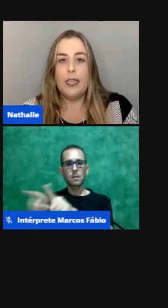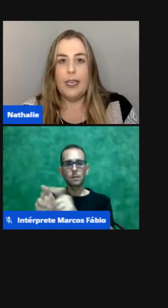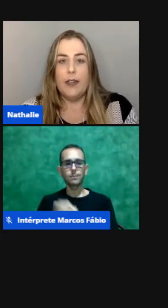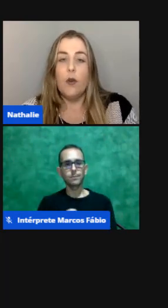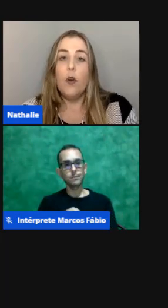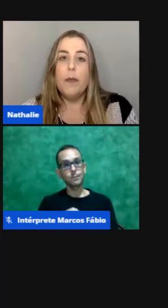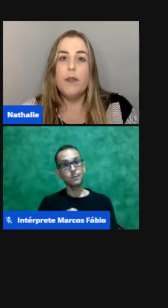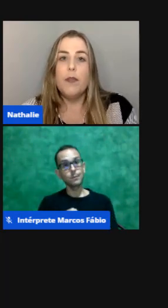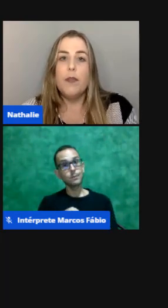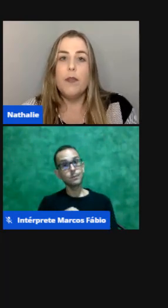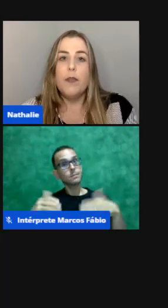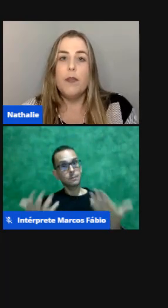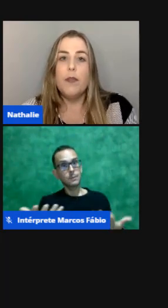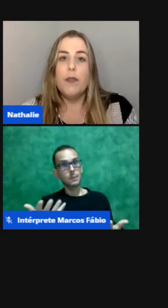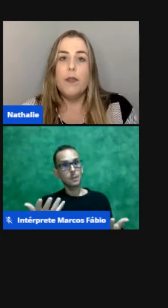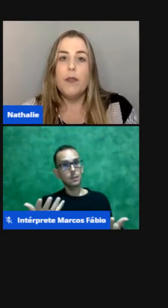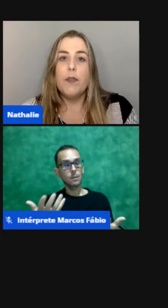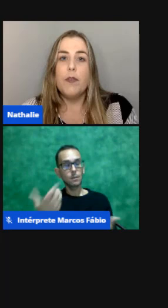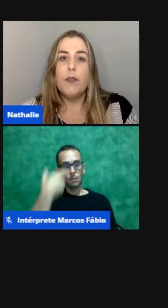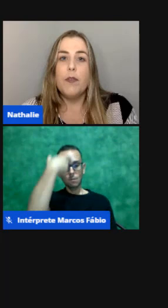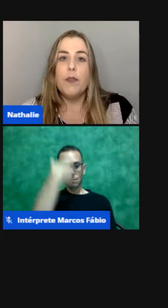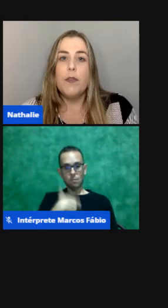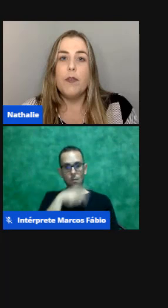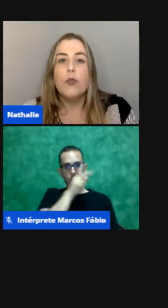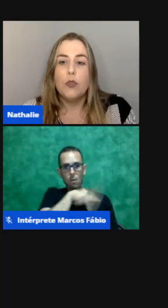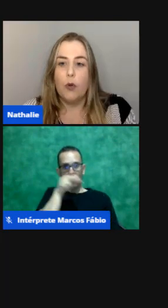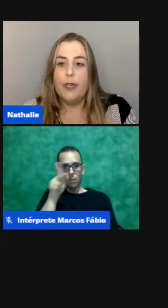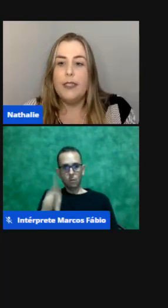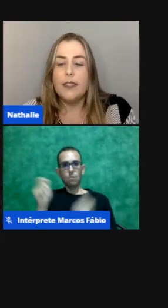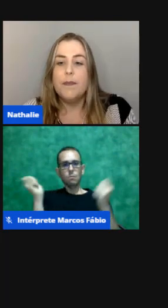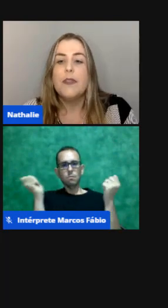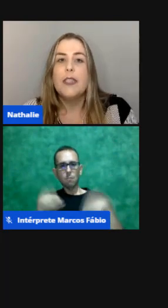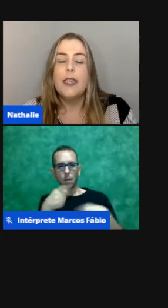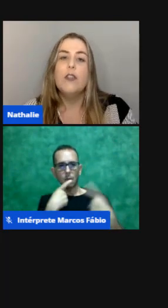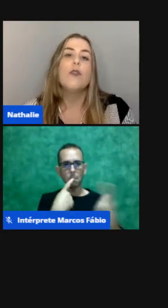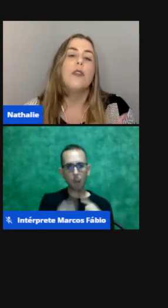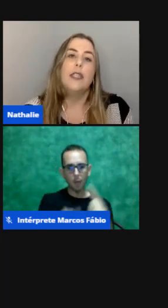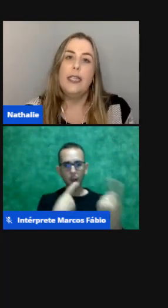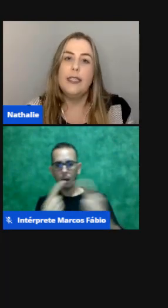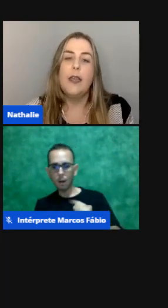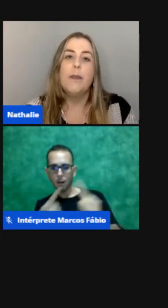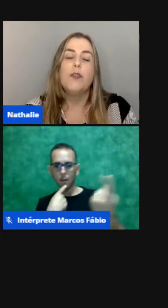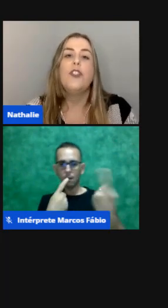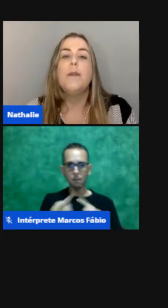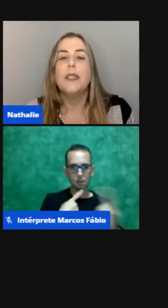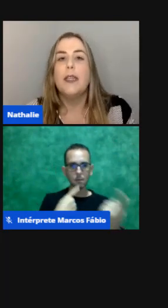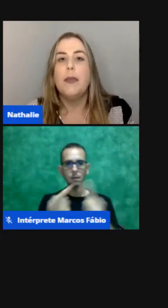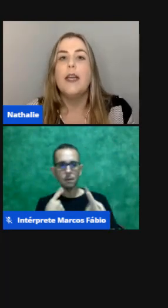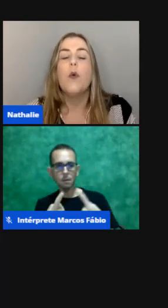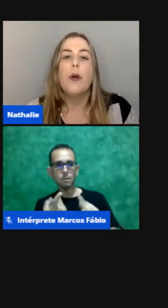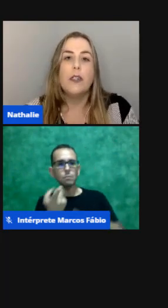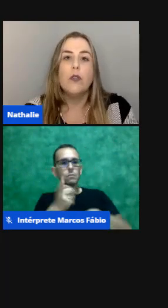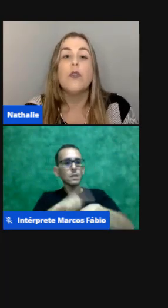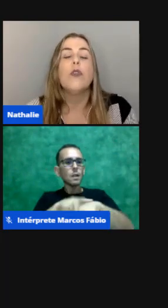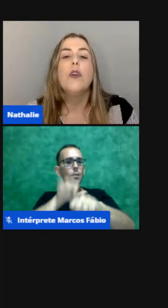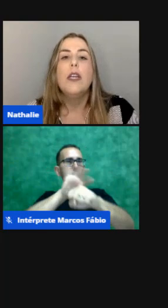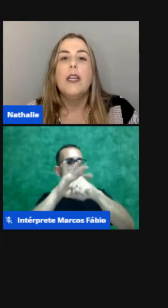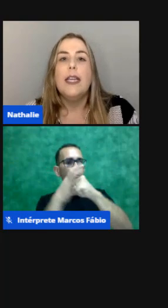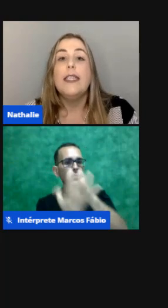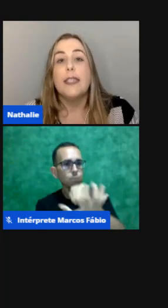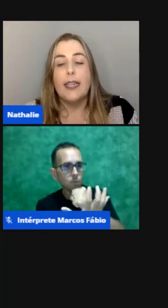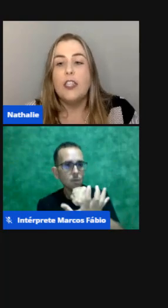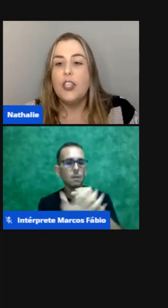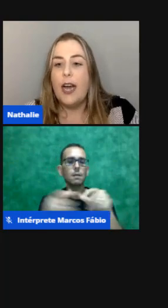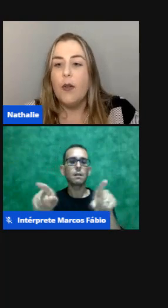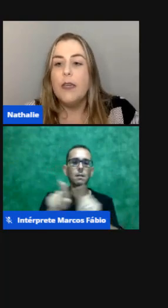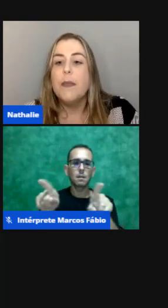esperado que o professor, ele promova discussões, tanto em tempos de pandemia quanto